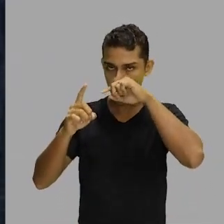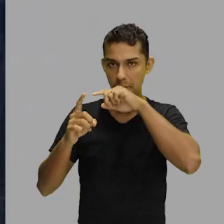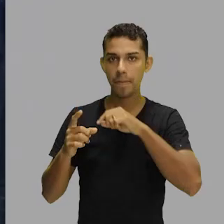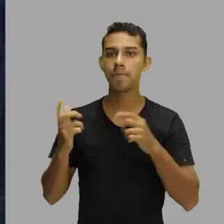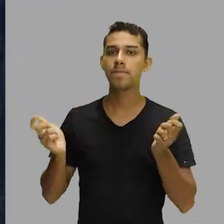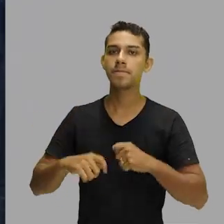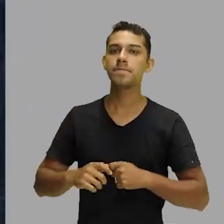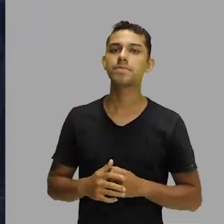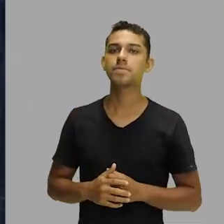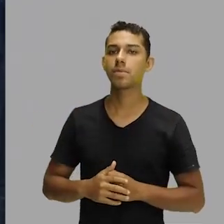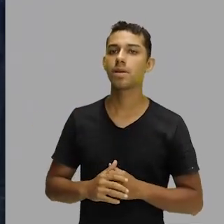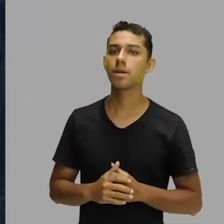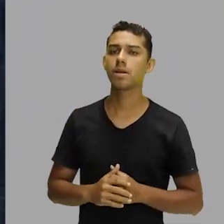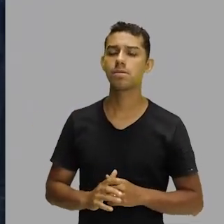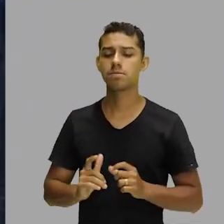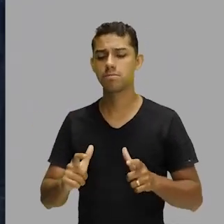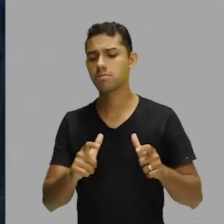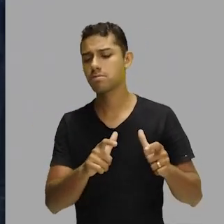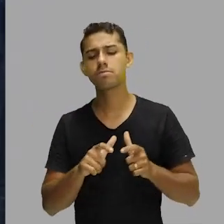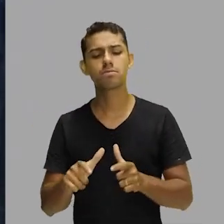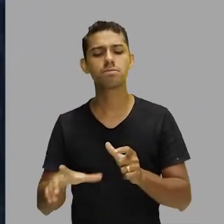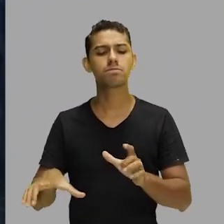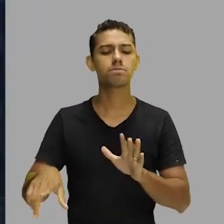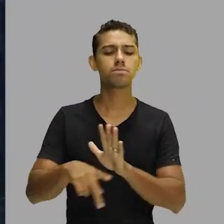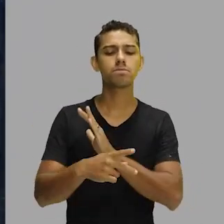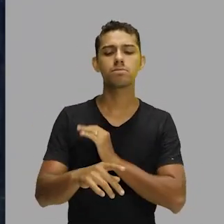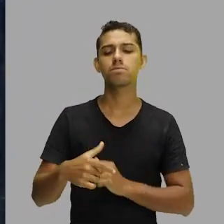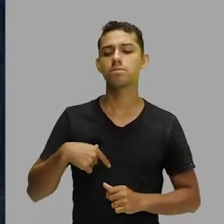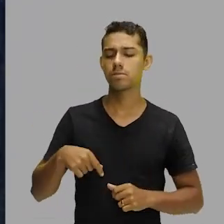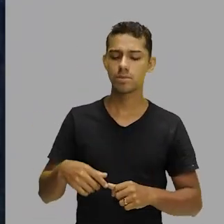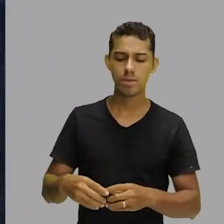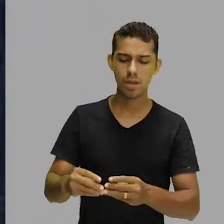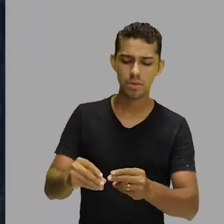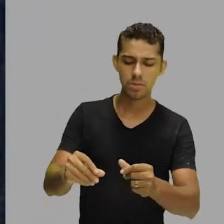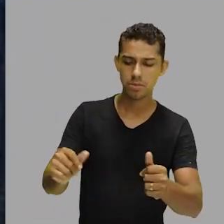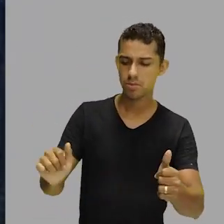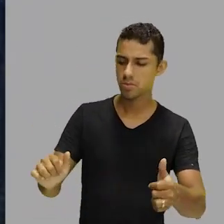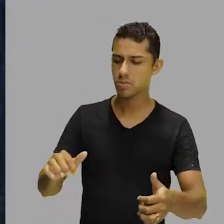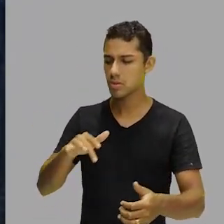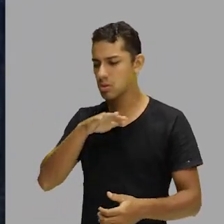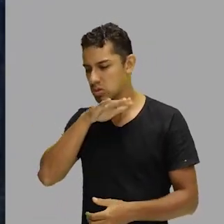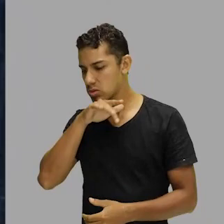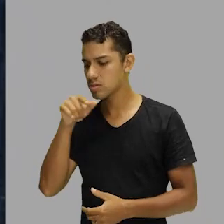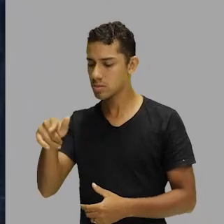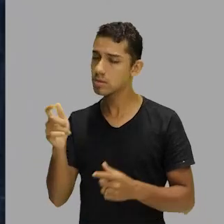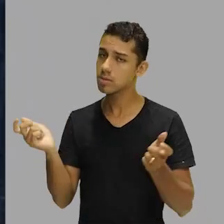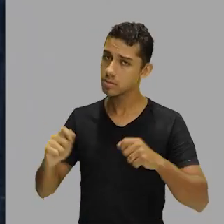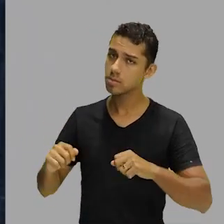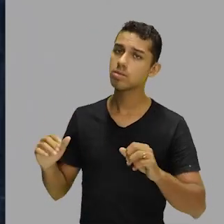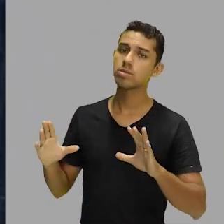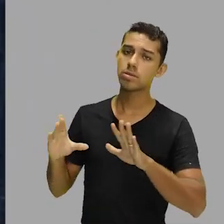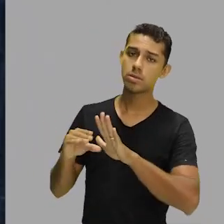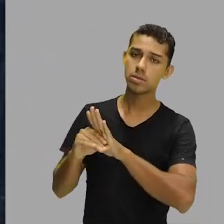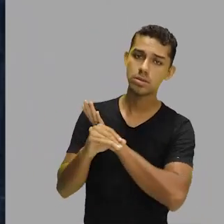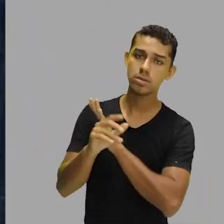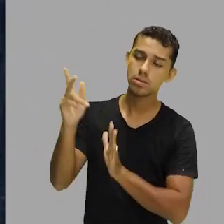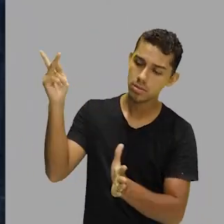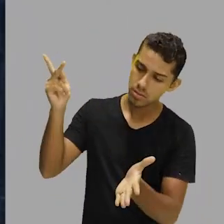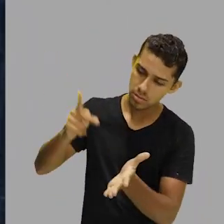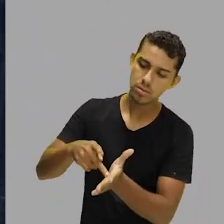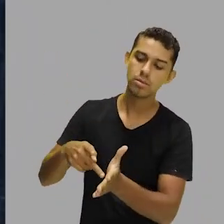né? Qualquer coisa que esteja estragado pode haver bactérias e essas bactérias são